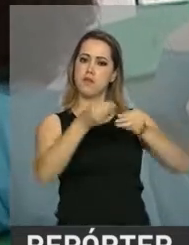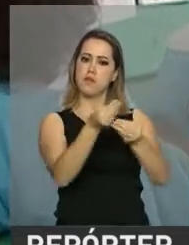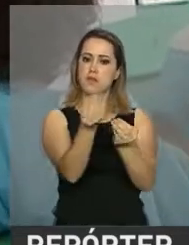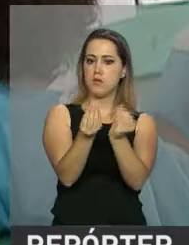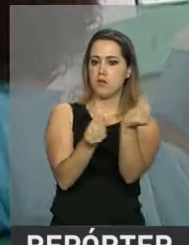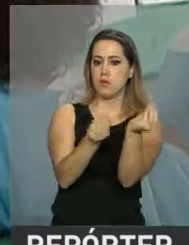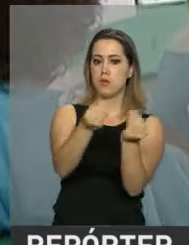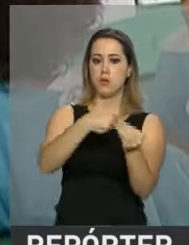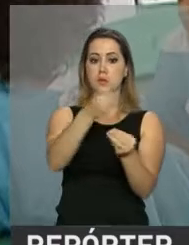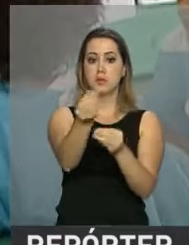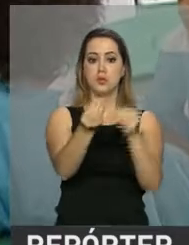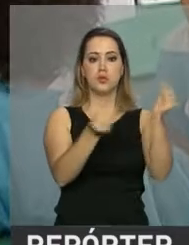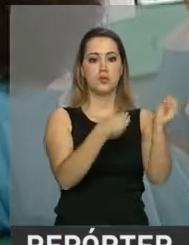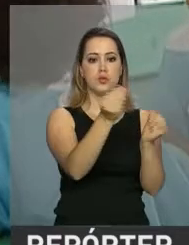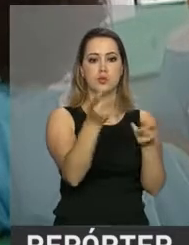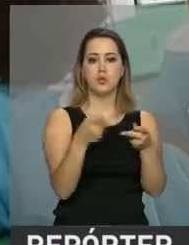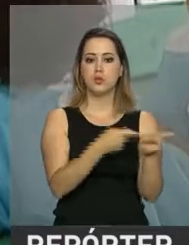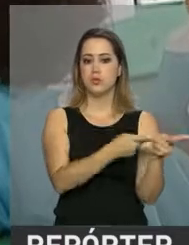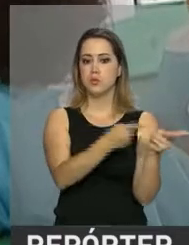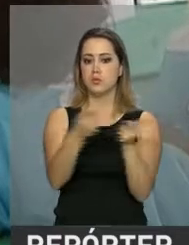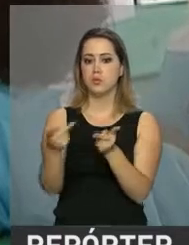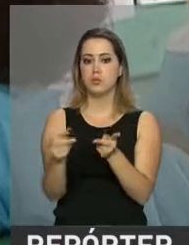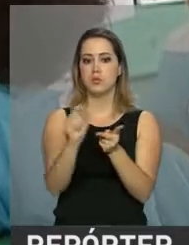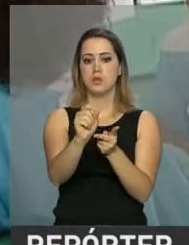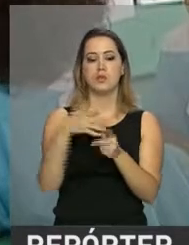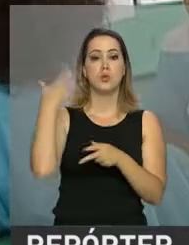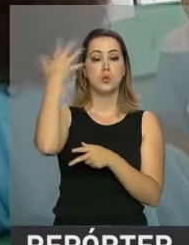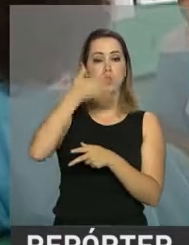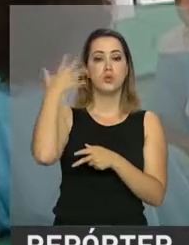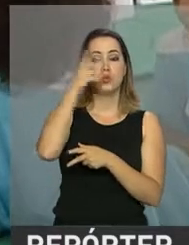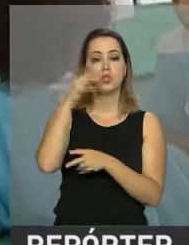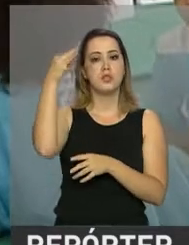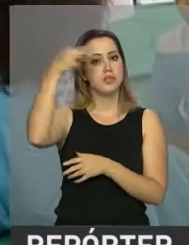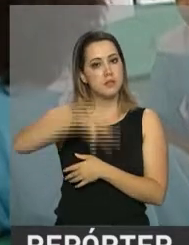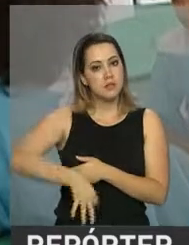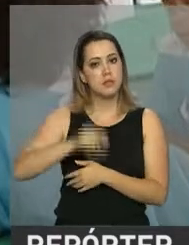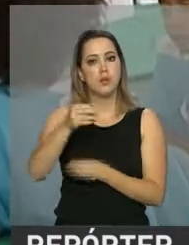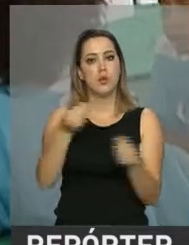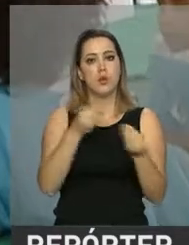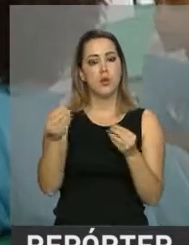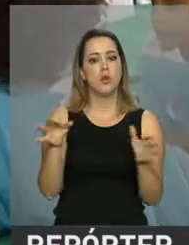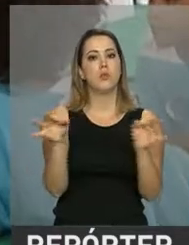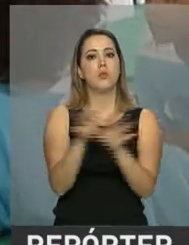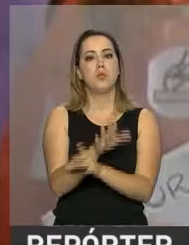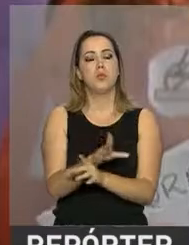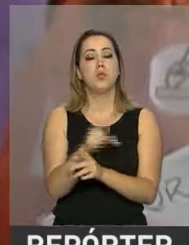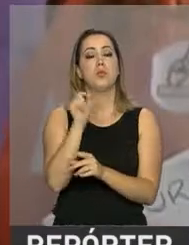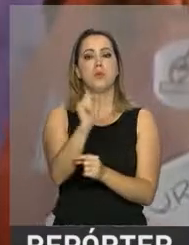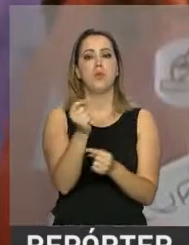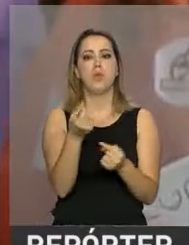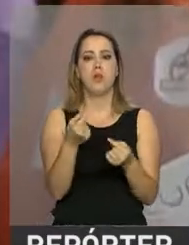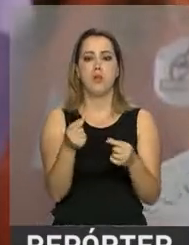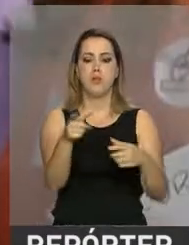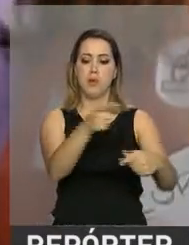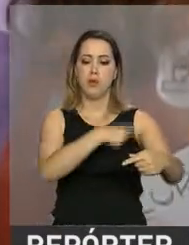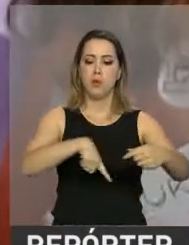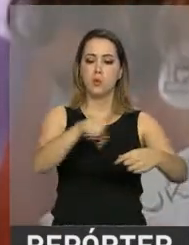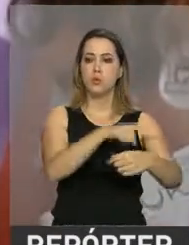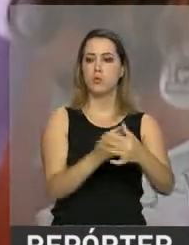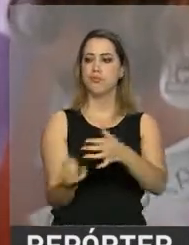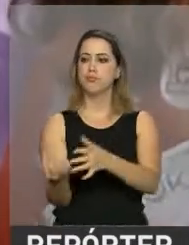daqui para distribuir na vizinhança, onde explicam direitinho como combater os focos do mosquito. A gente ensina